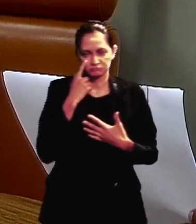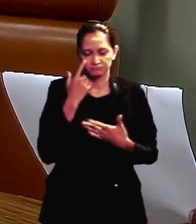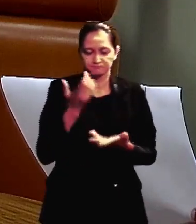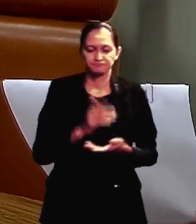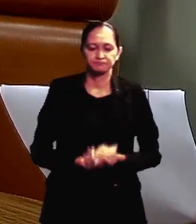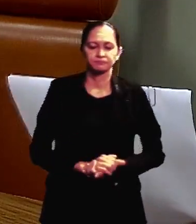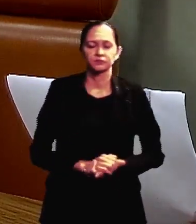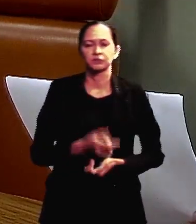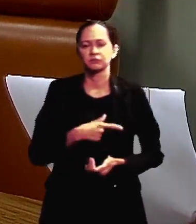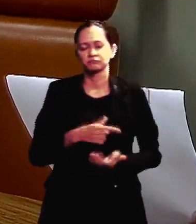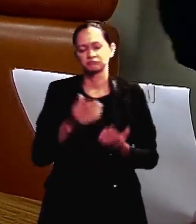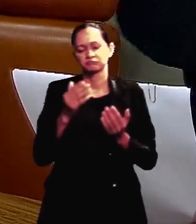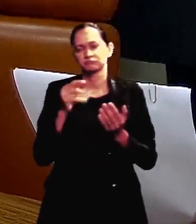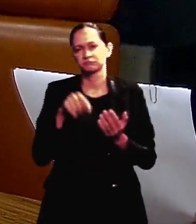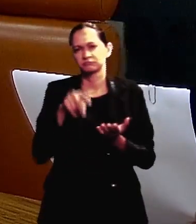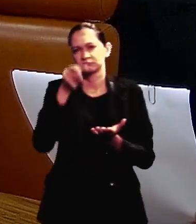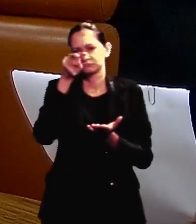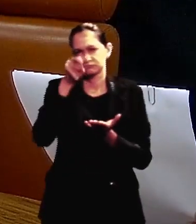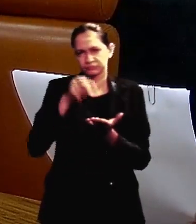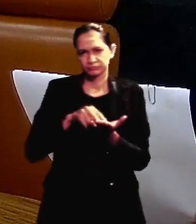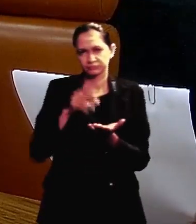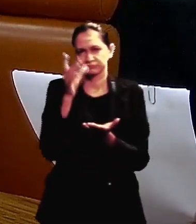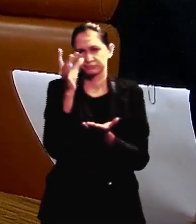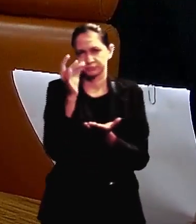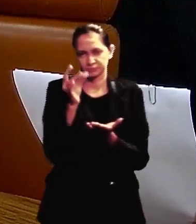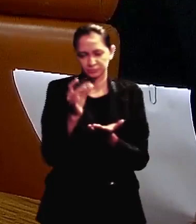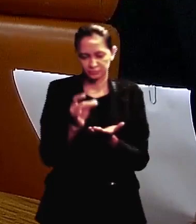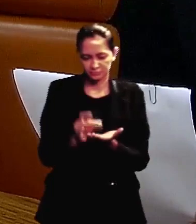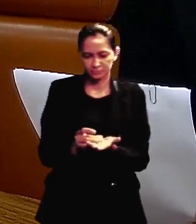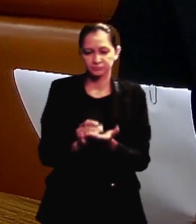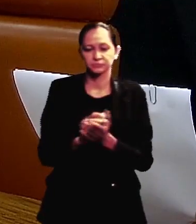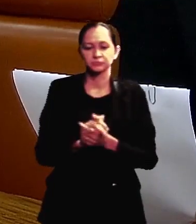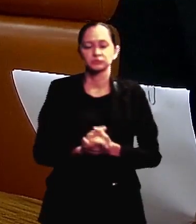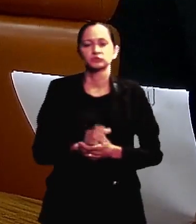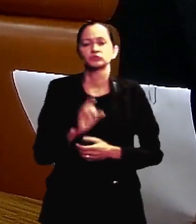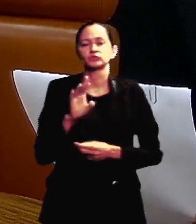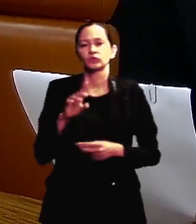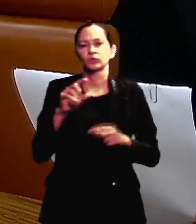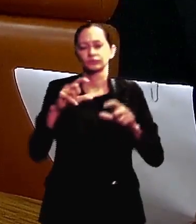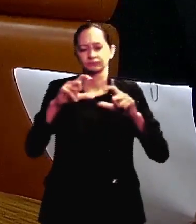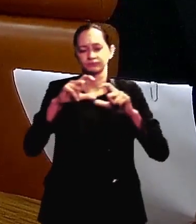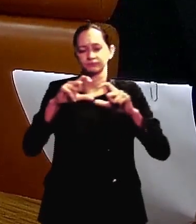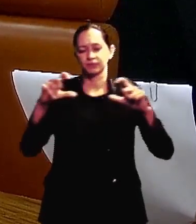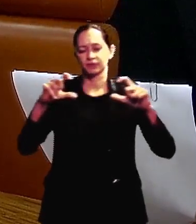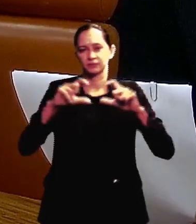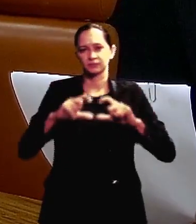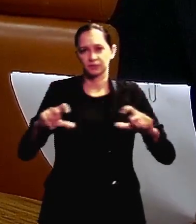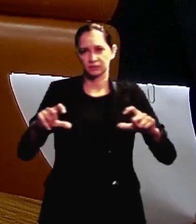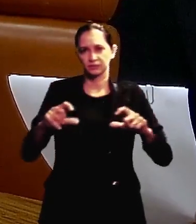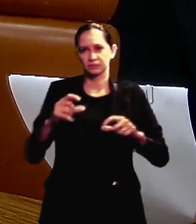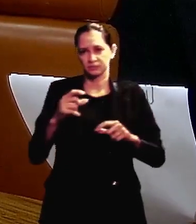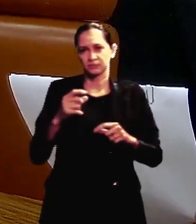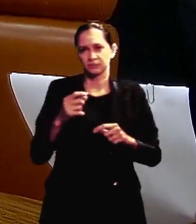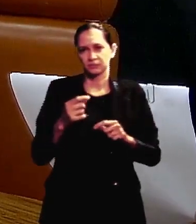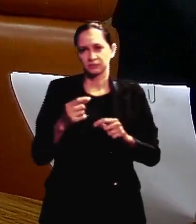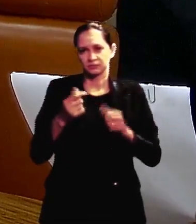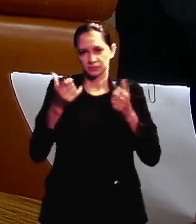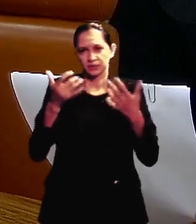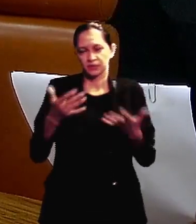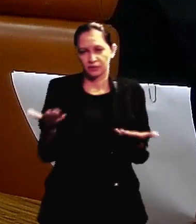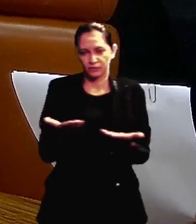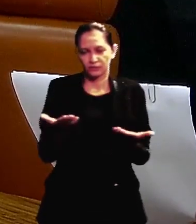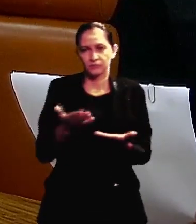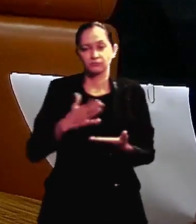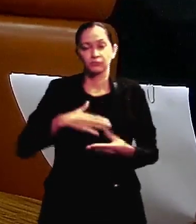essa matéria, e para não ler o voto por completo, eu queria apenas pegar dois trechos aqui do nosso